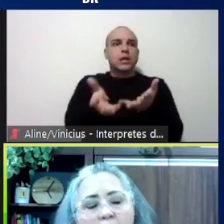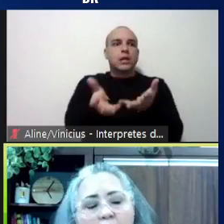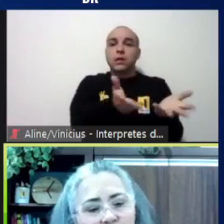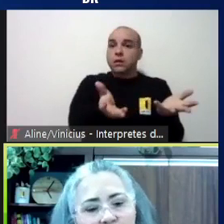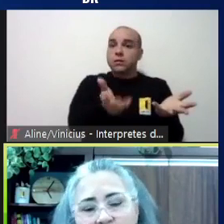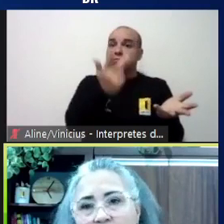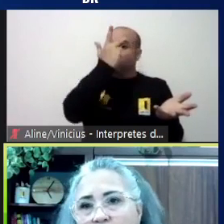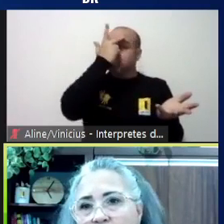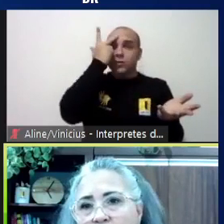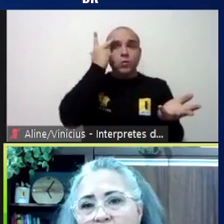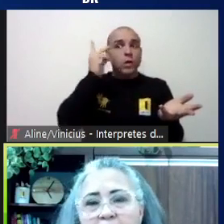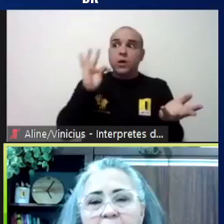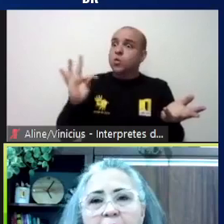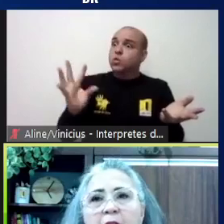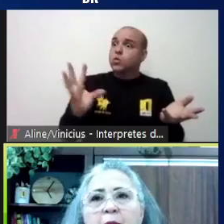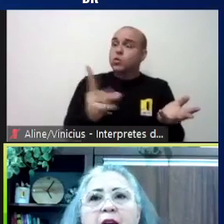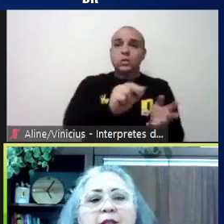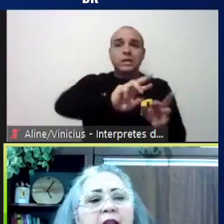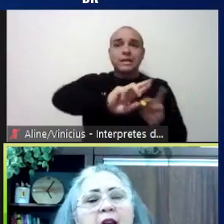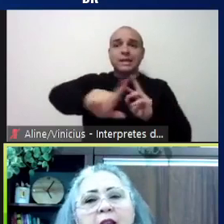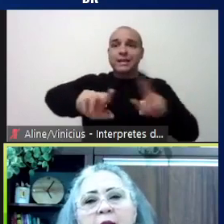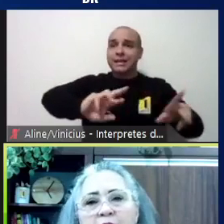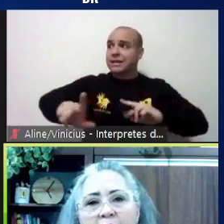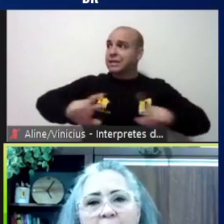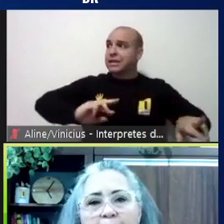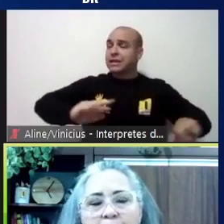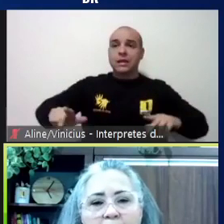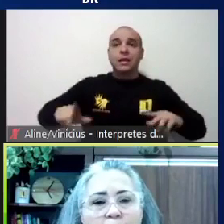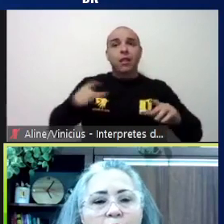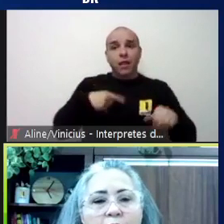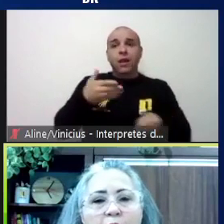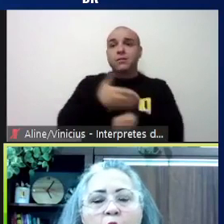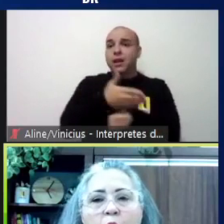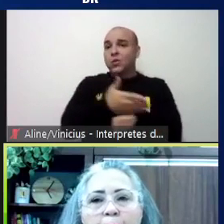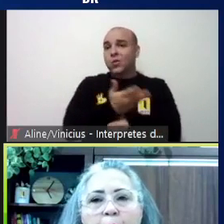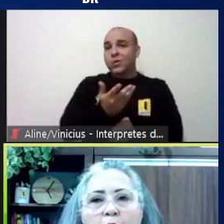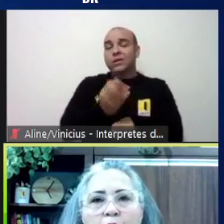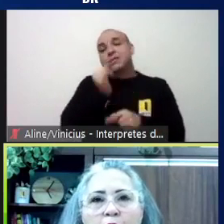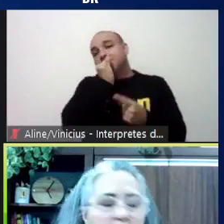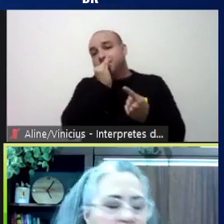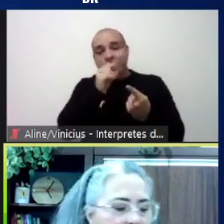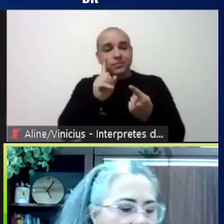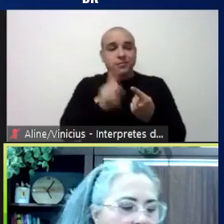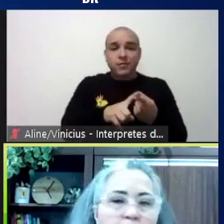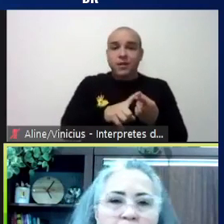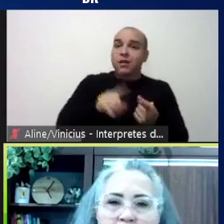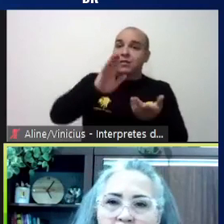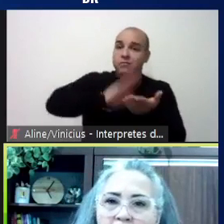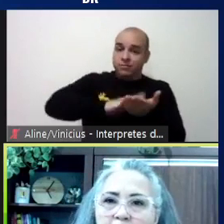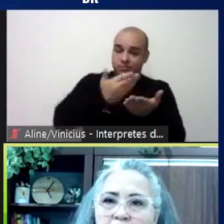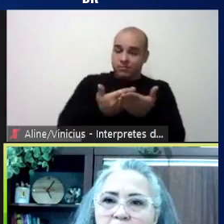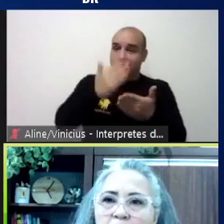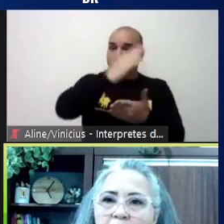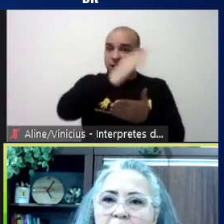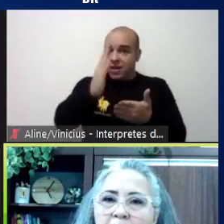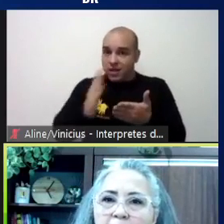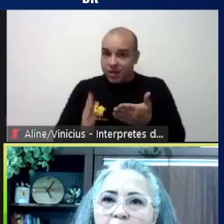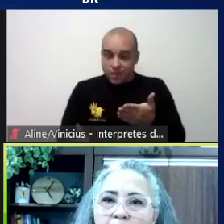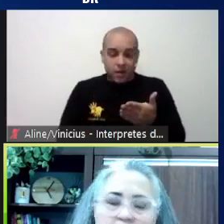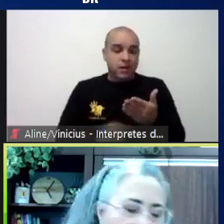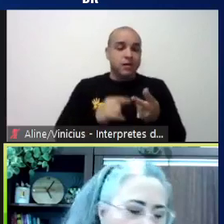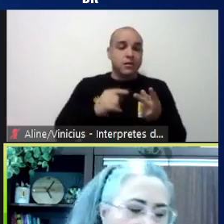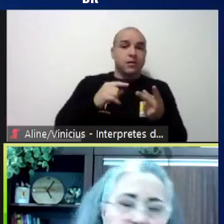o profissional intérprete de Libras, temos lá a pedagoga com apoio para acompanhar a pessoa que